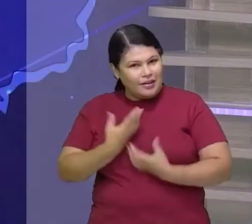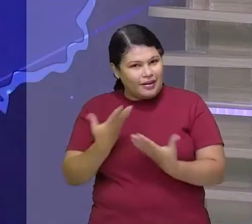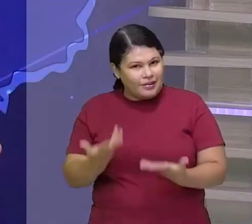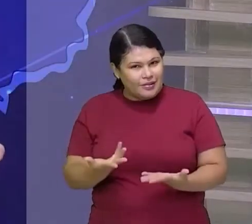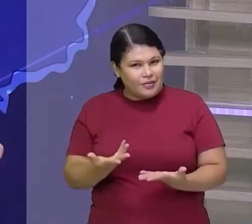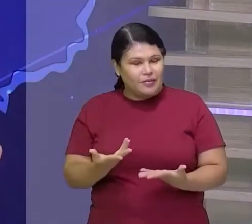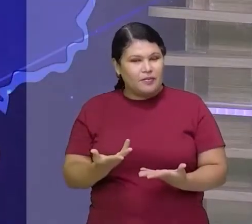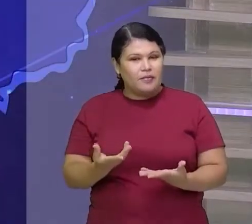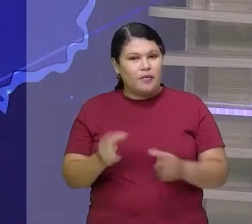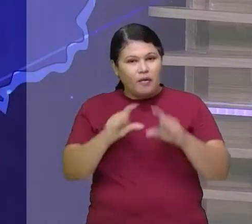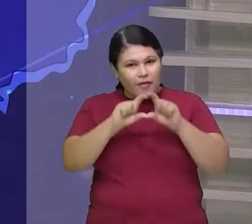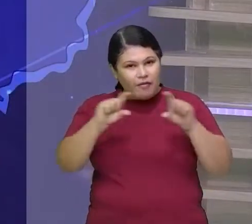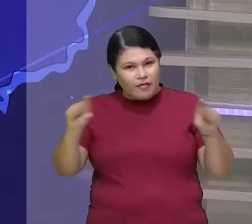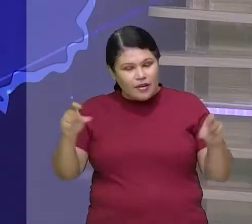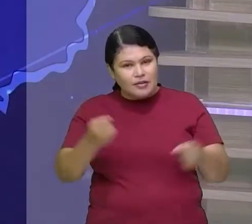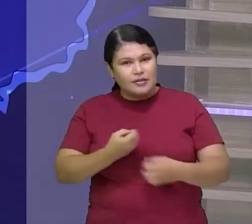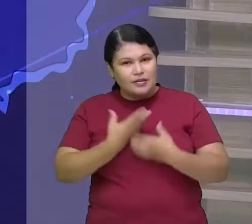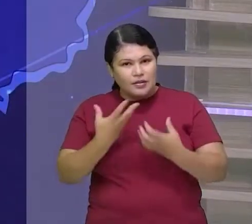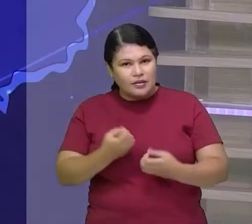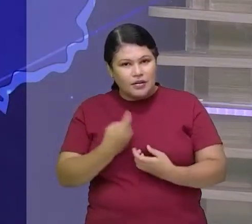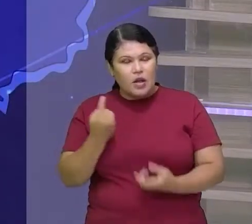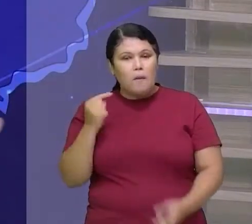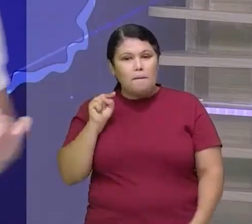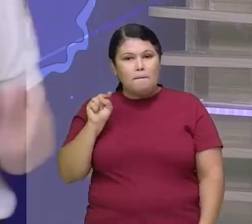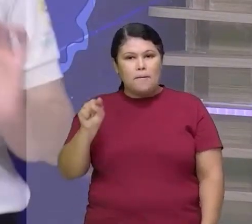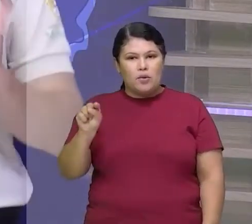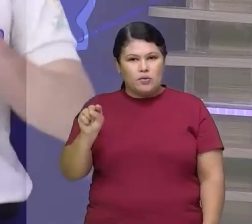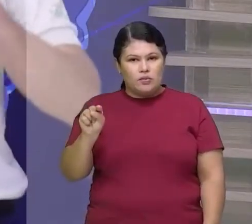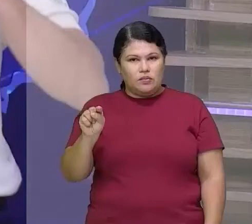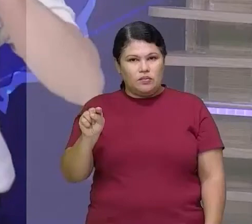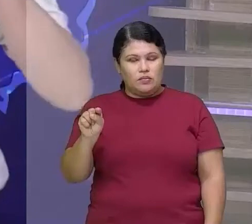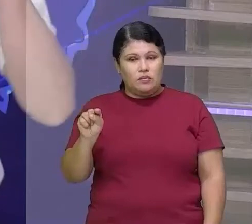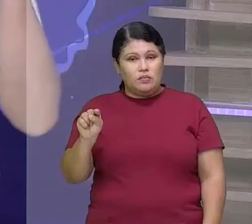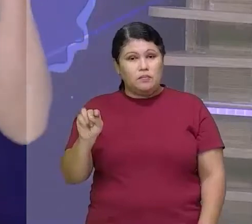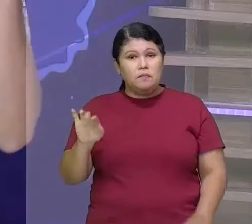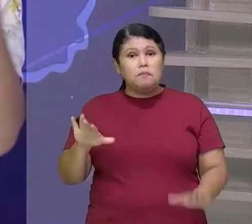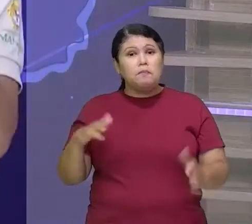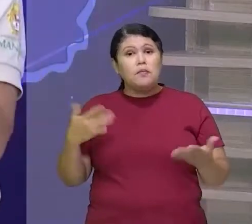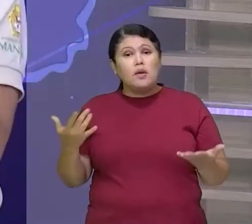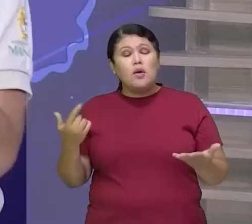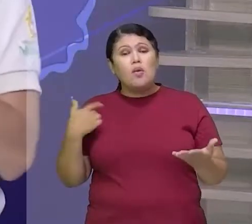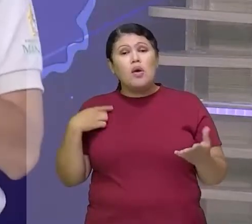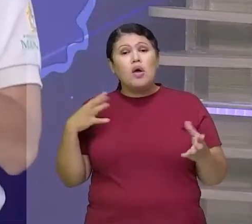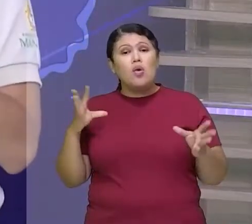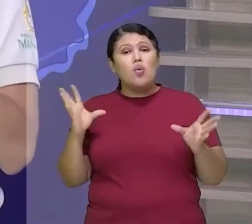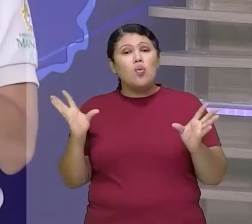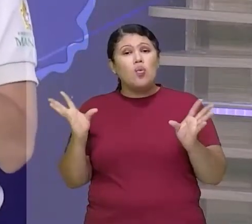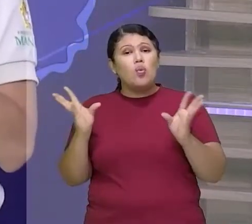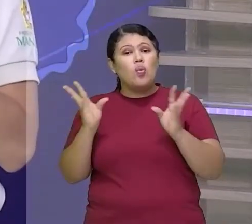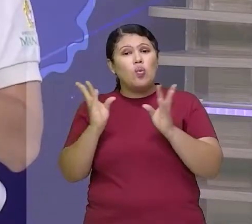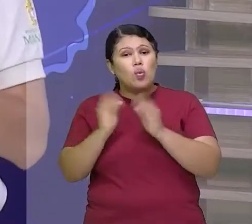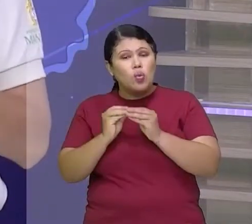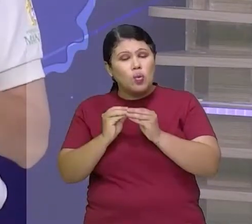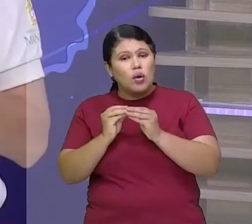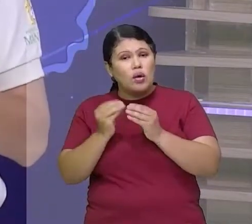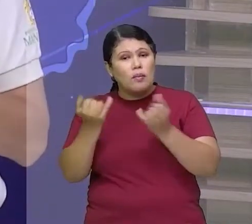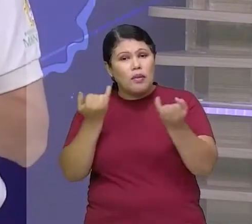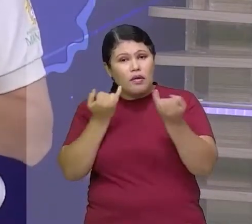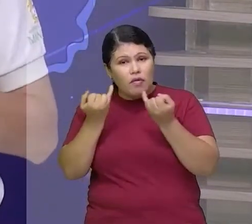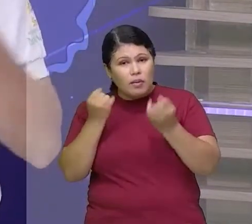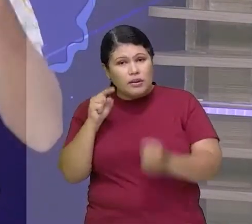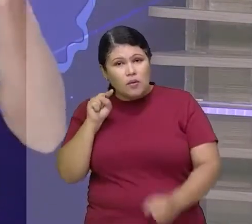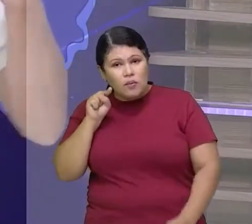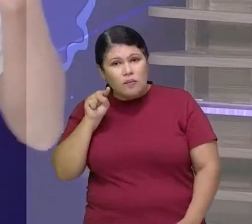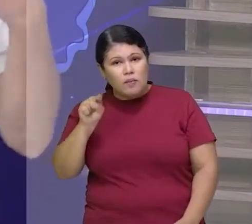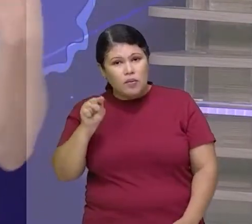frase declarativa. Aí eu pontuei. Ali, eu concluí uma informação e eu